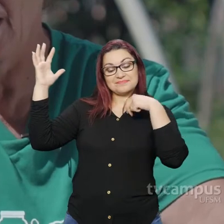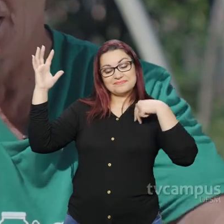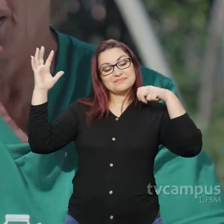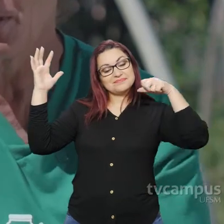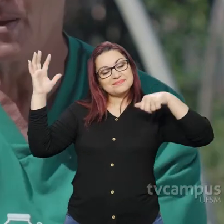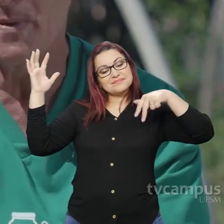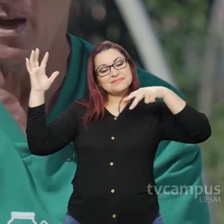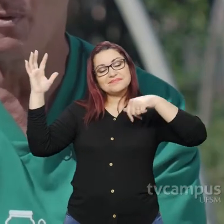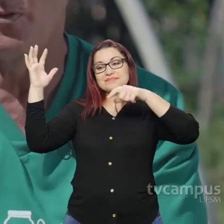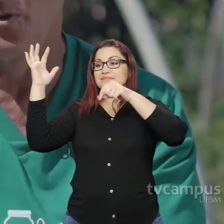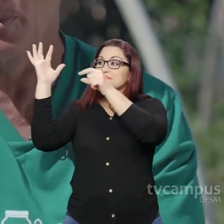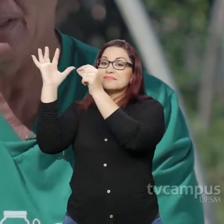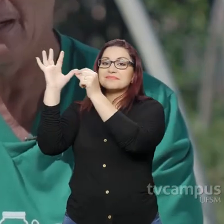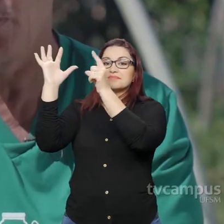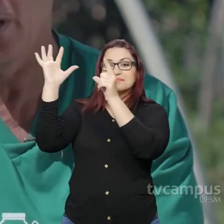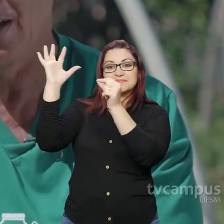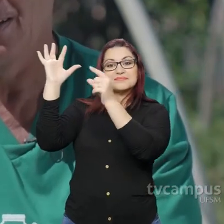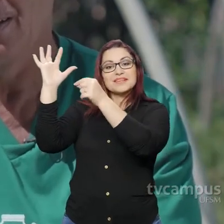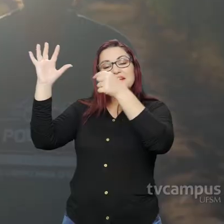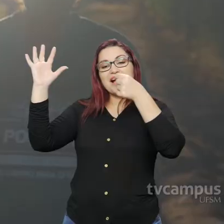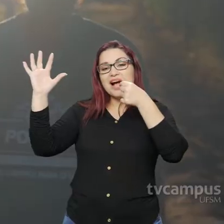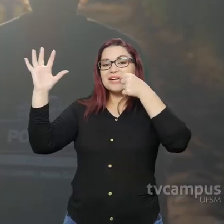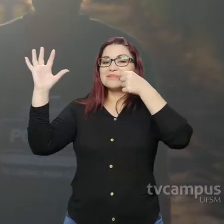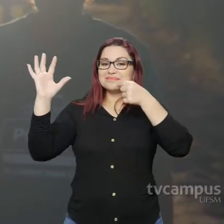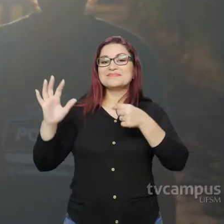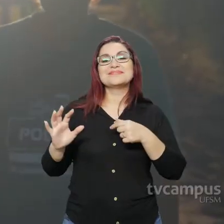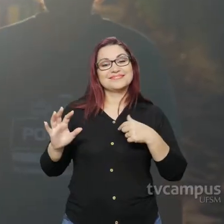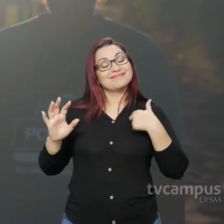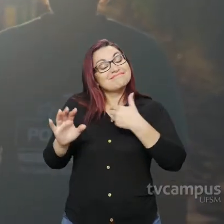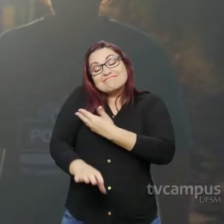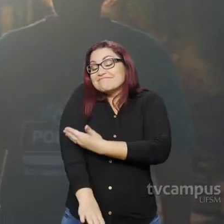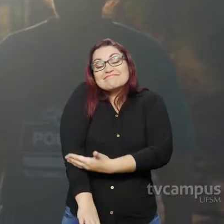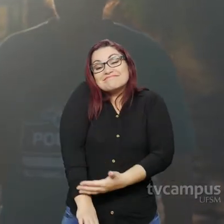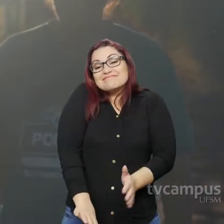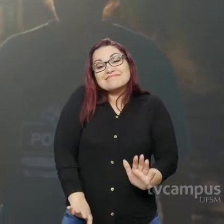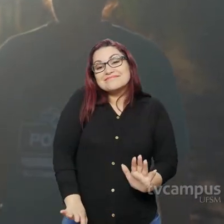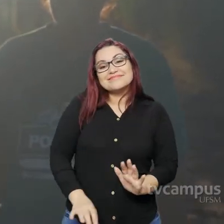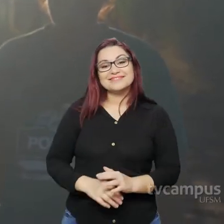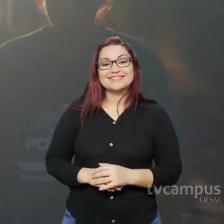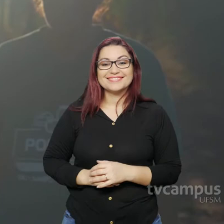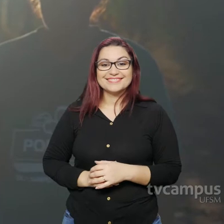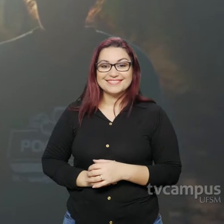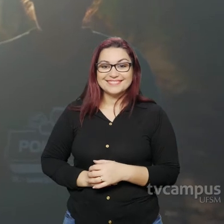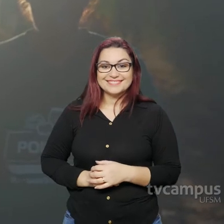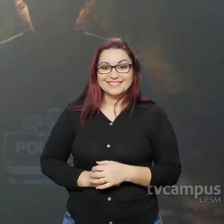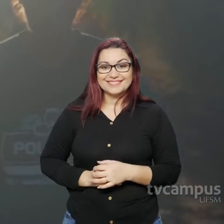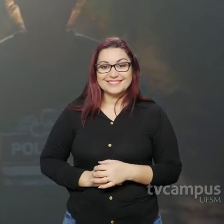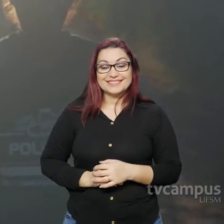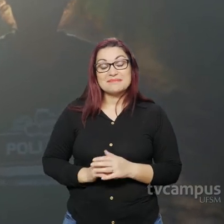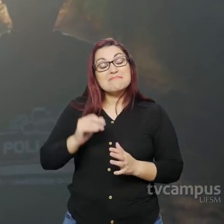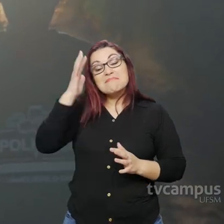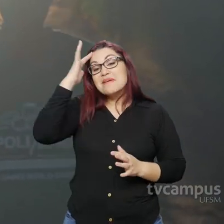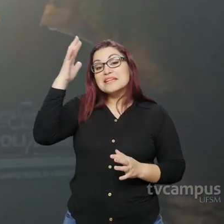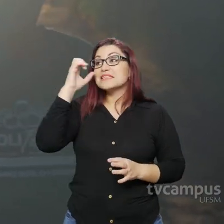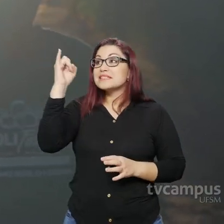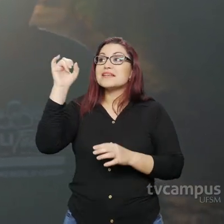num pé de laranjeira, eu tenho que pegar uma folha e botar na boca. Eu não sei porque se foi vício, tu já imaginou se tivesse veneno?